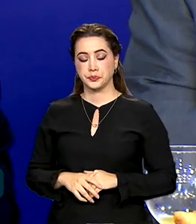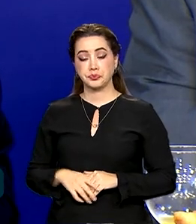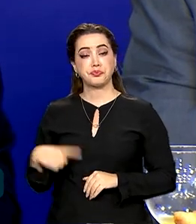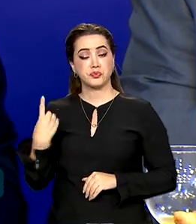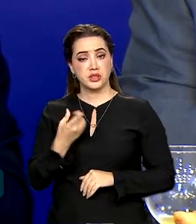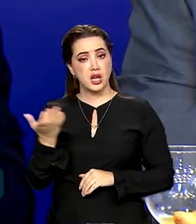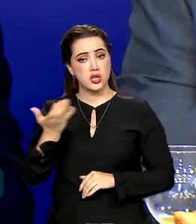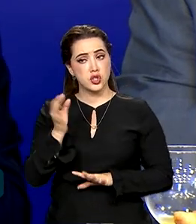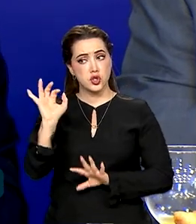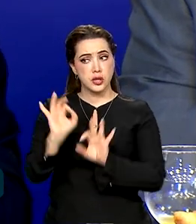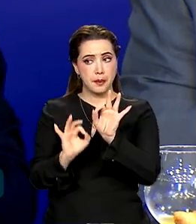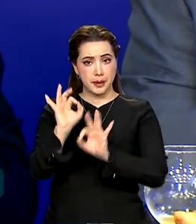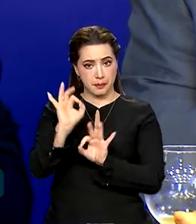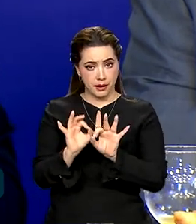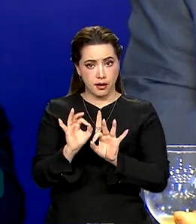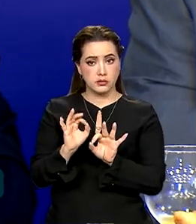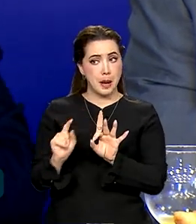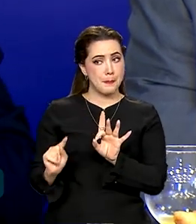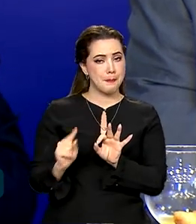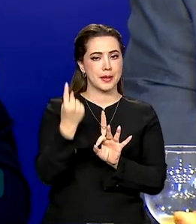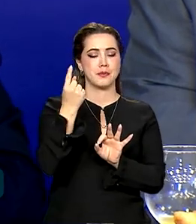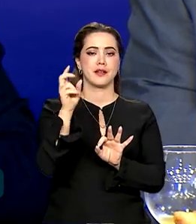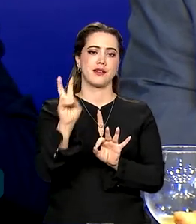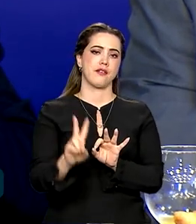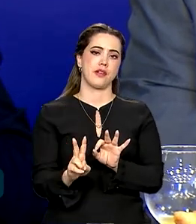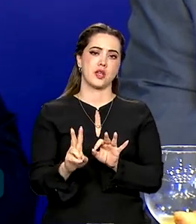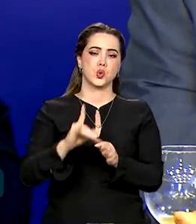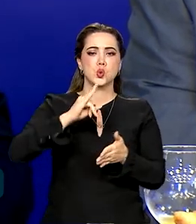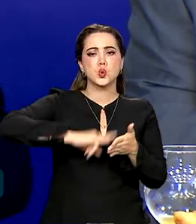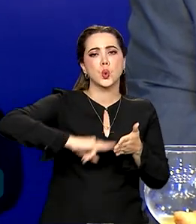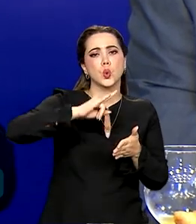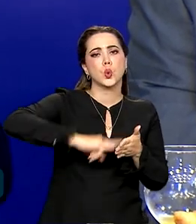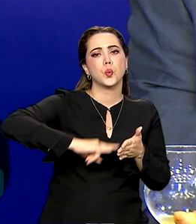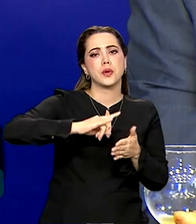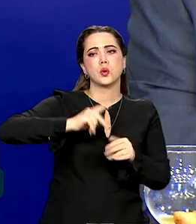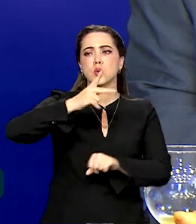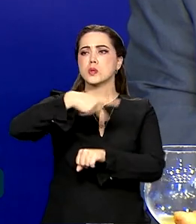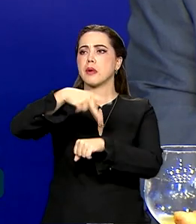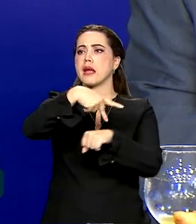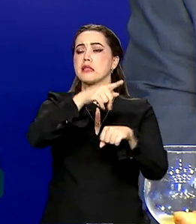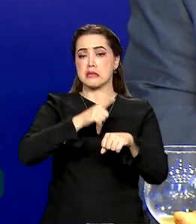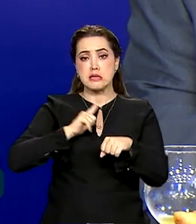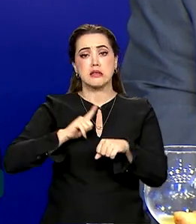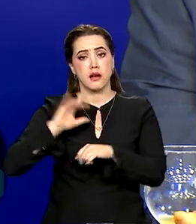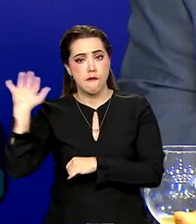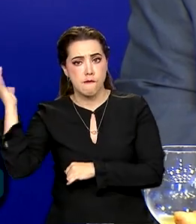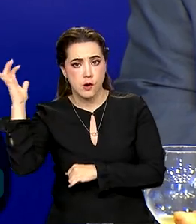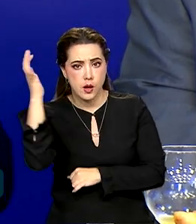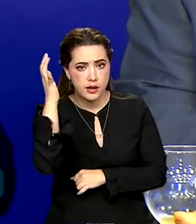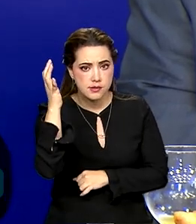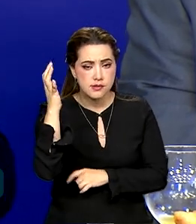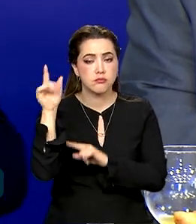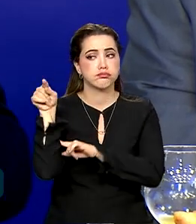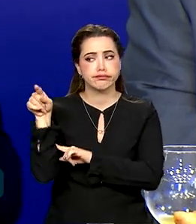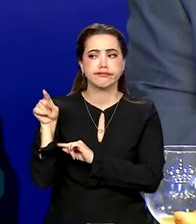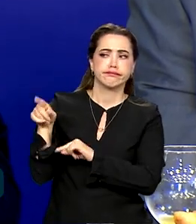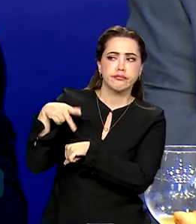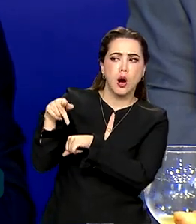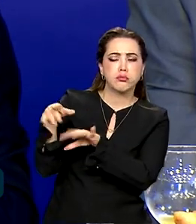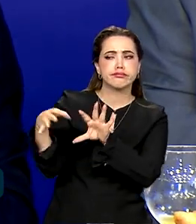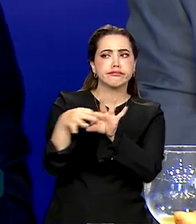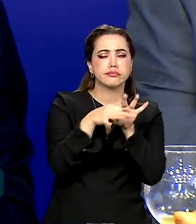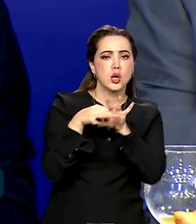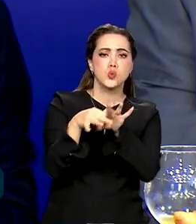pela primeira vez um documento conjunto de todos os países que têm floresta para que a gente chegue